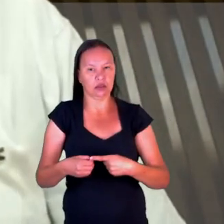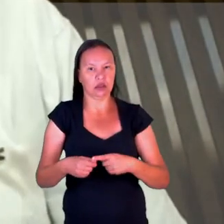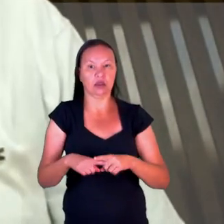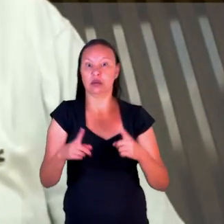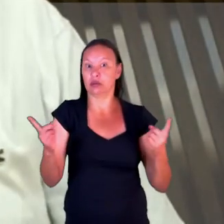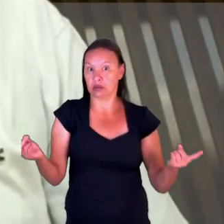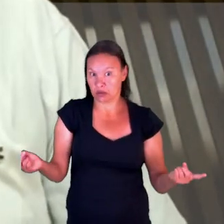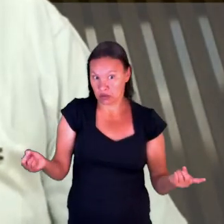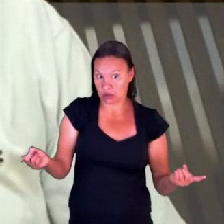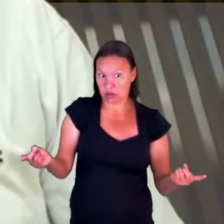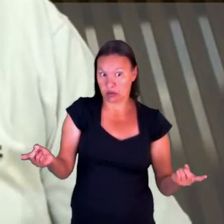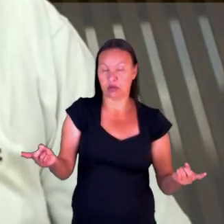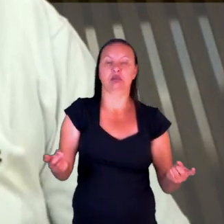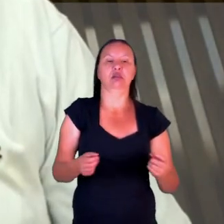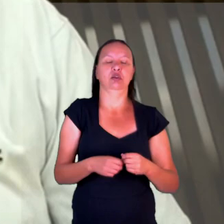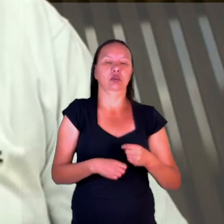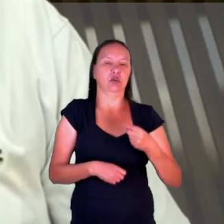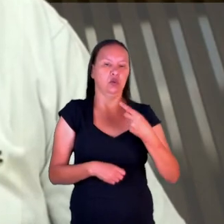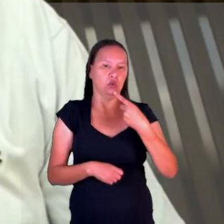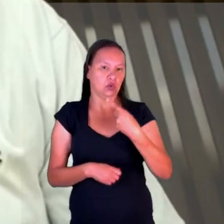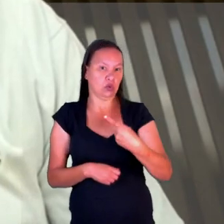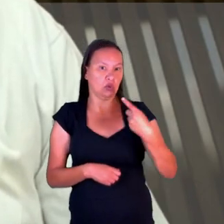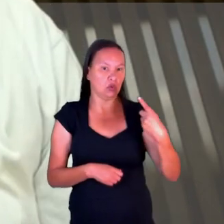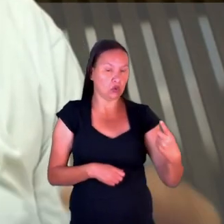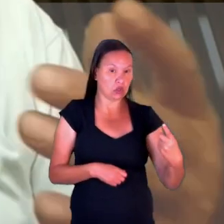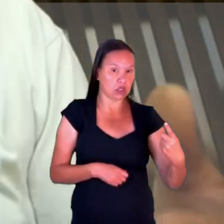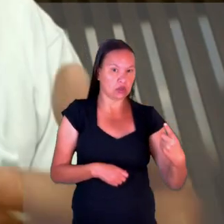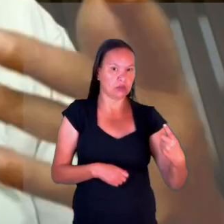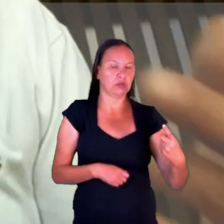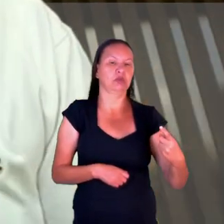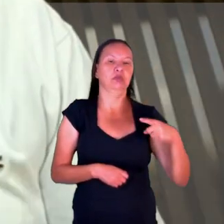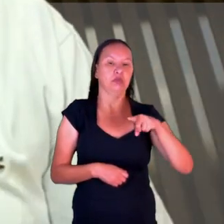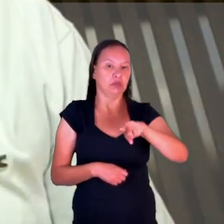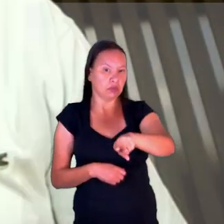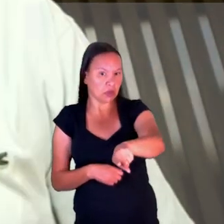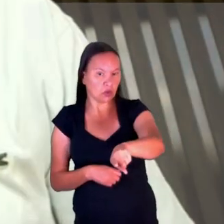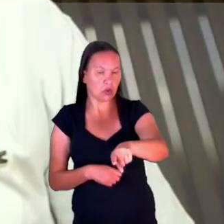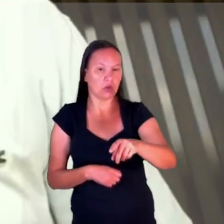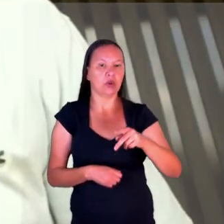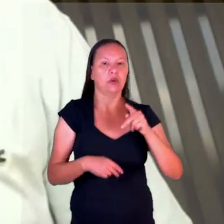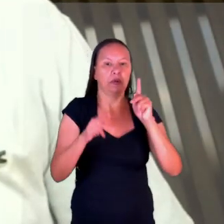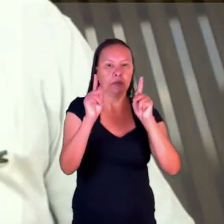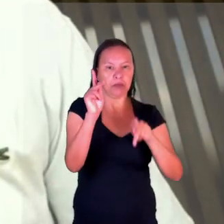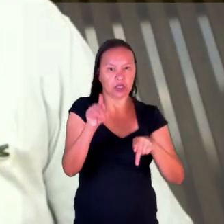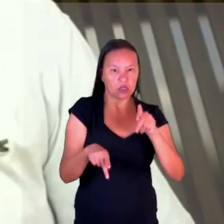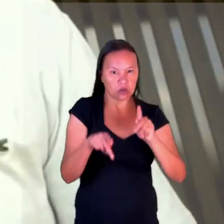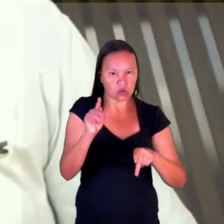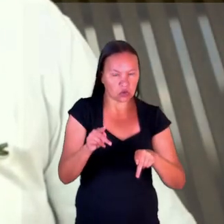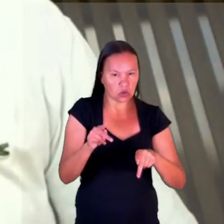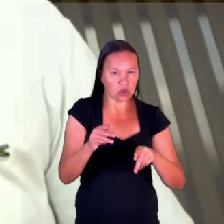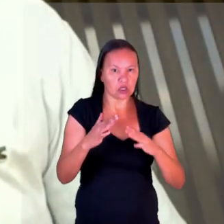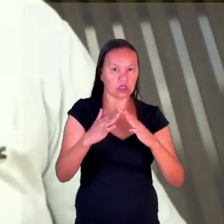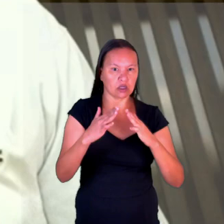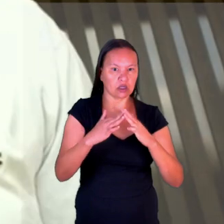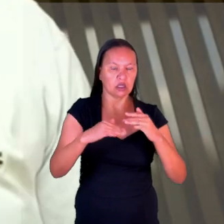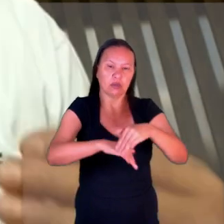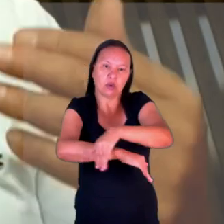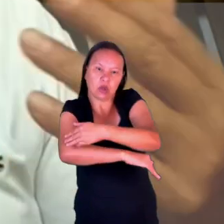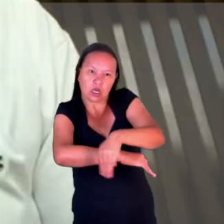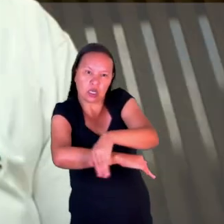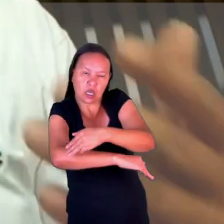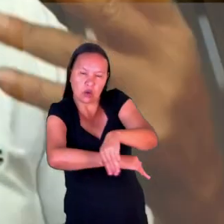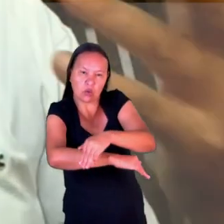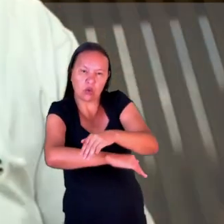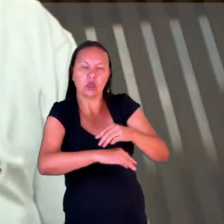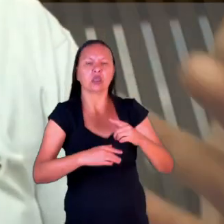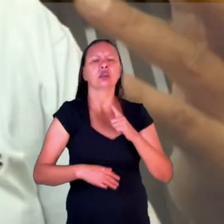Horizonte nós estamos falando de 11.000 pessoas em situação de rua então nem todas tem acesso a esse espaço Quem tá na rua eh e a